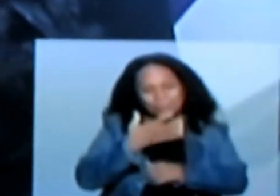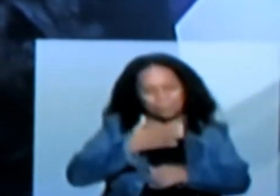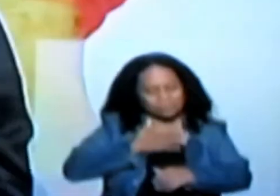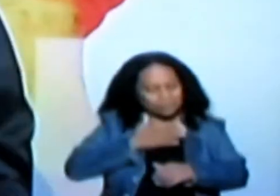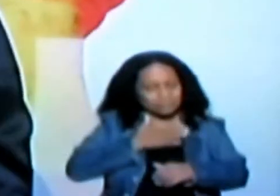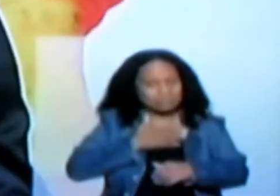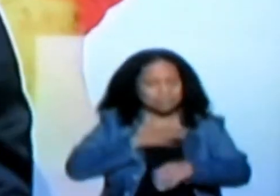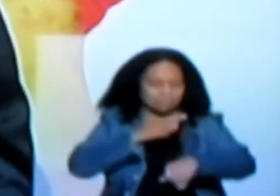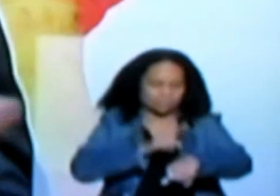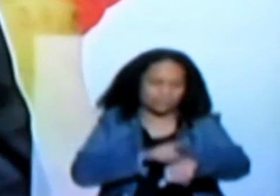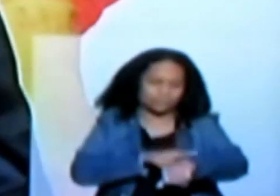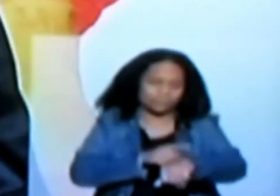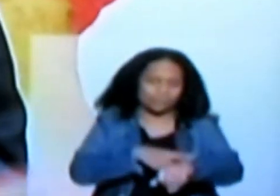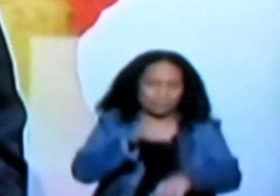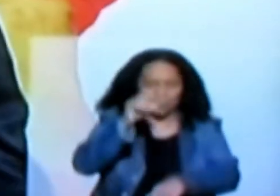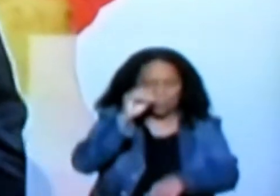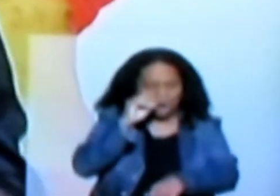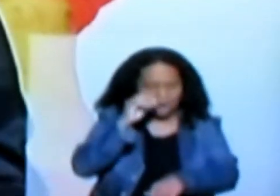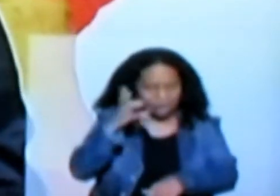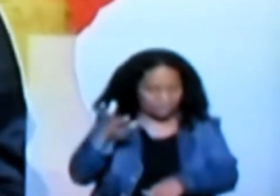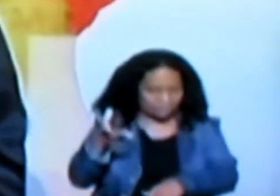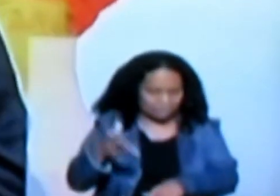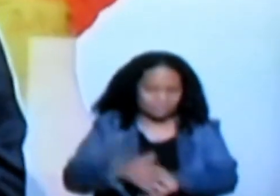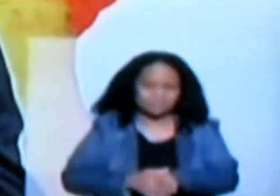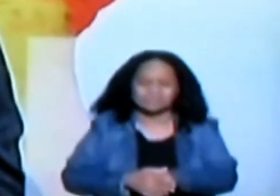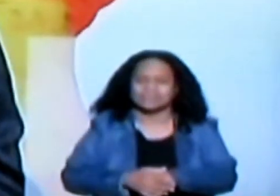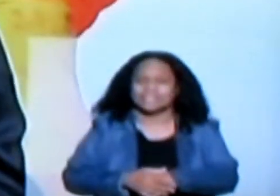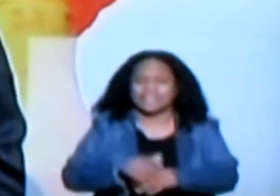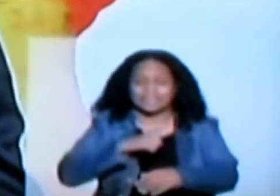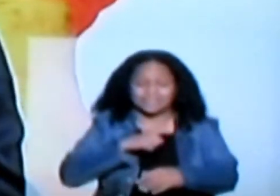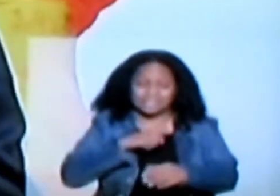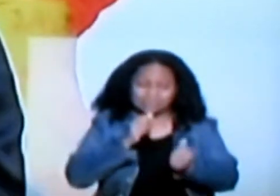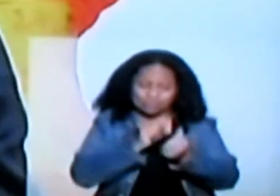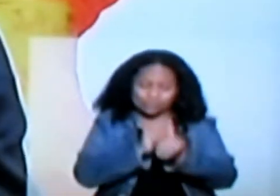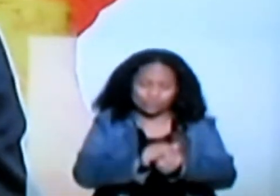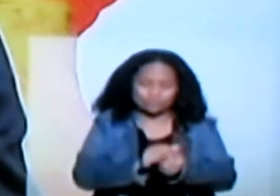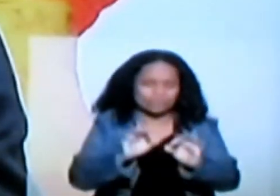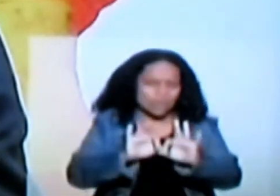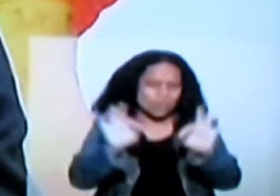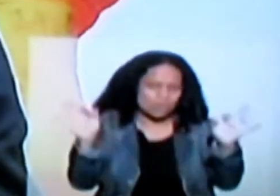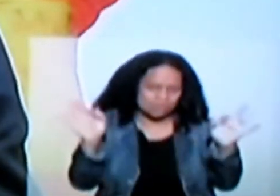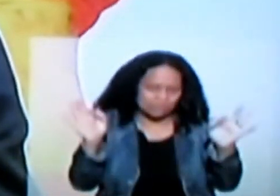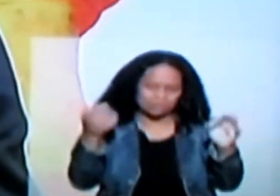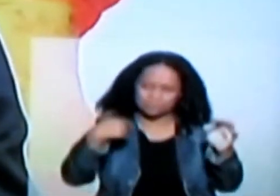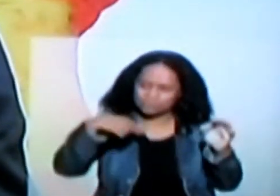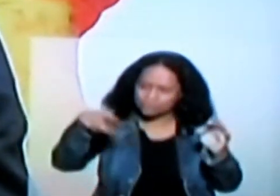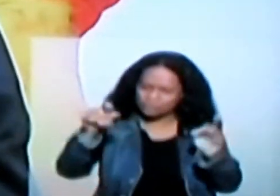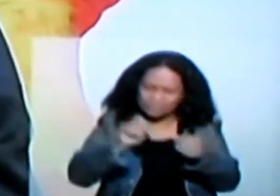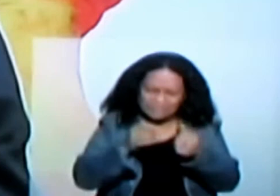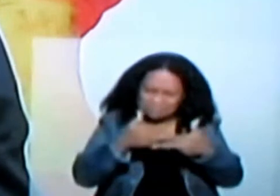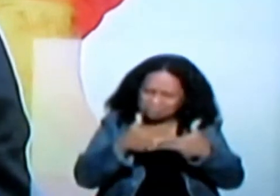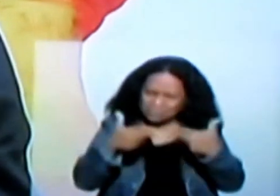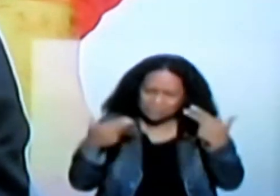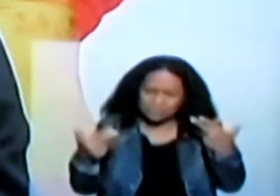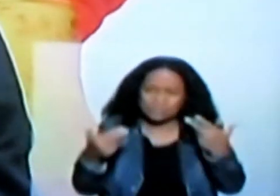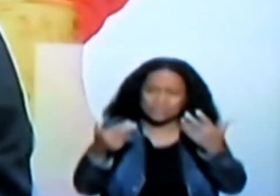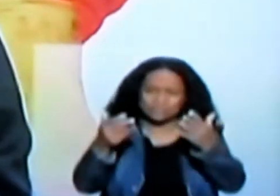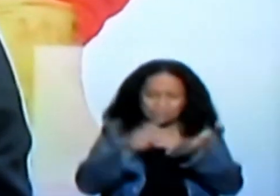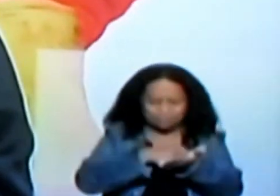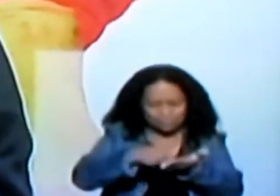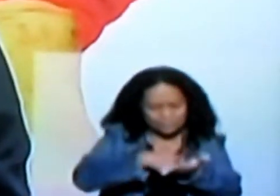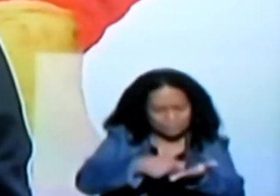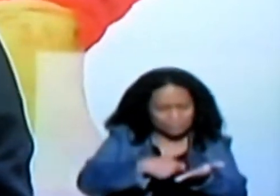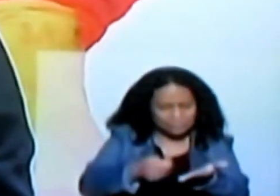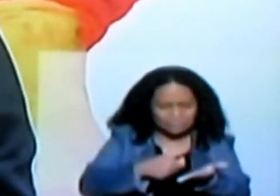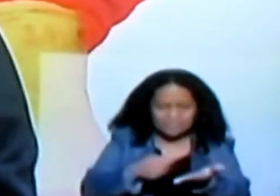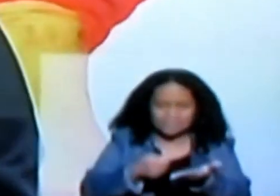Muito bom, assim, então pra mim, o tempo, né, é zero, né? Então pra mim, ter eles, assim, é muito bom. E assim, quando eu chego no evento, quando eu vou fazer qualquer